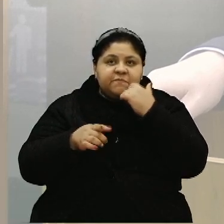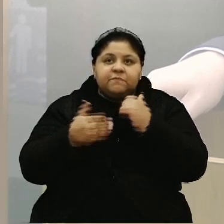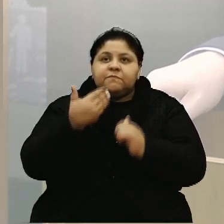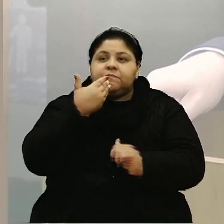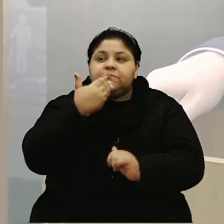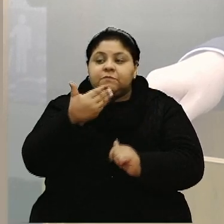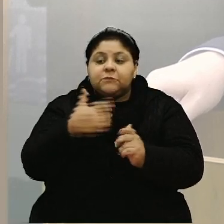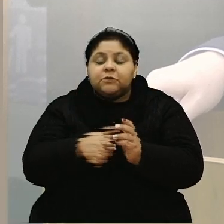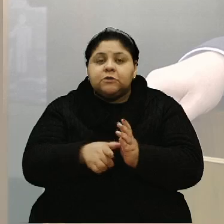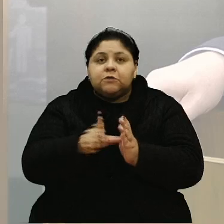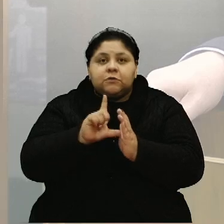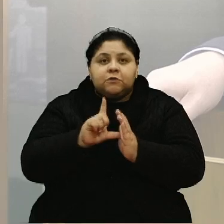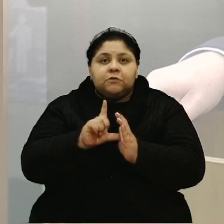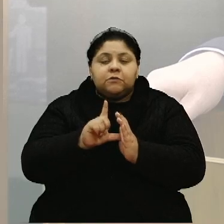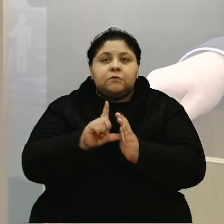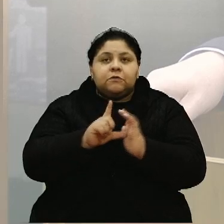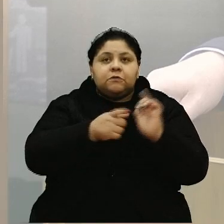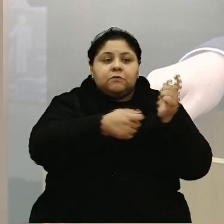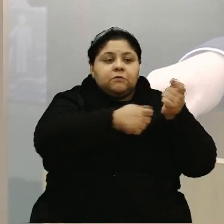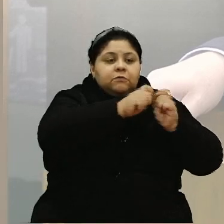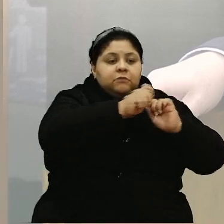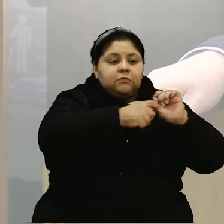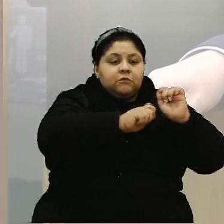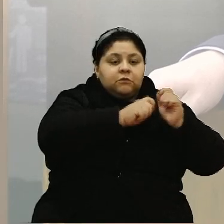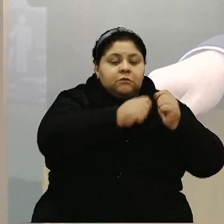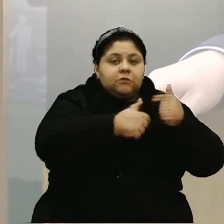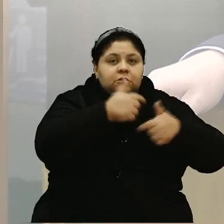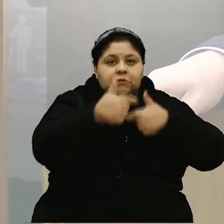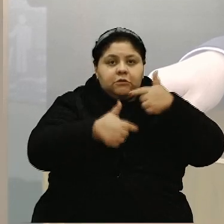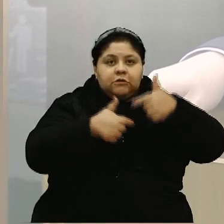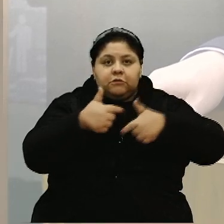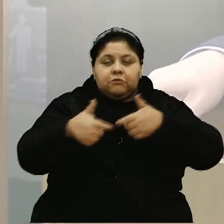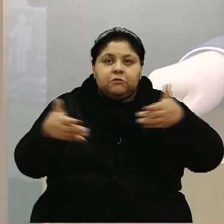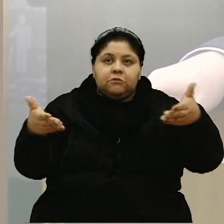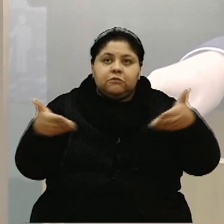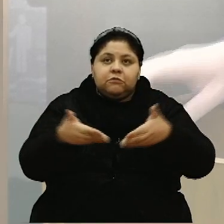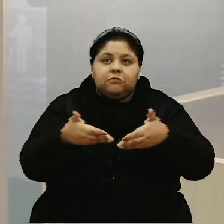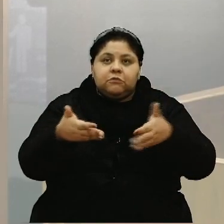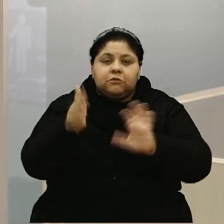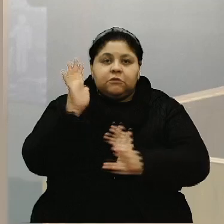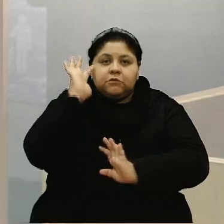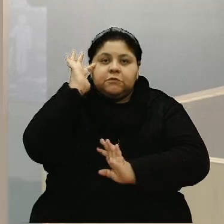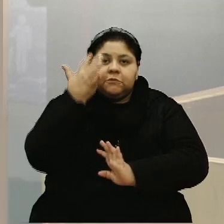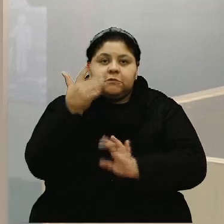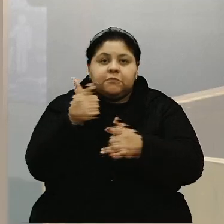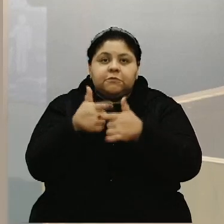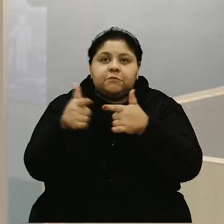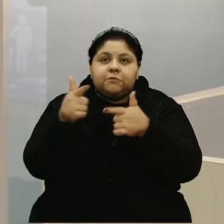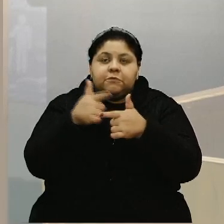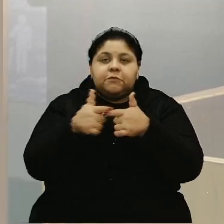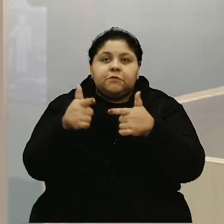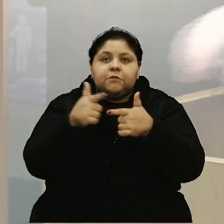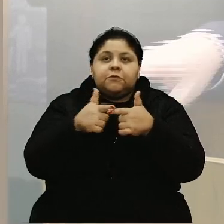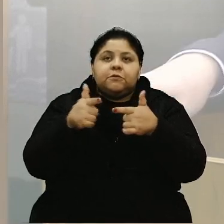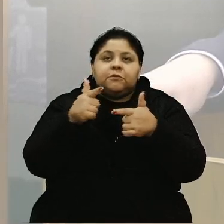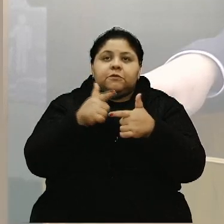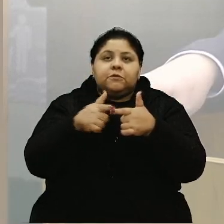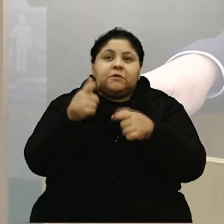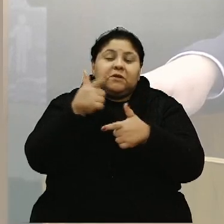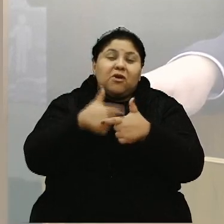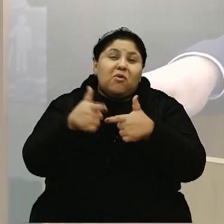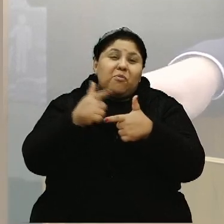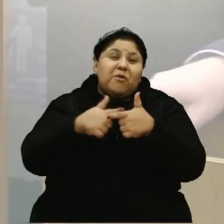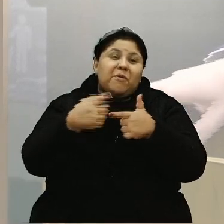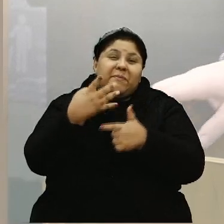quanto antes esta empresa assuma e já resolva essa situação, que é um dilema de 40 anos, vereador